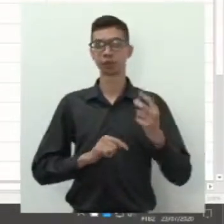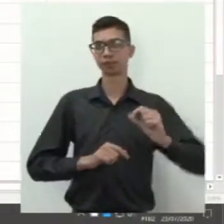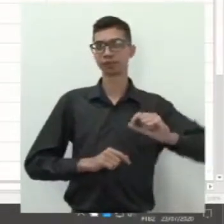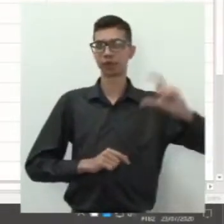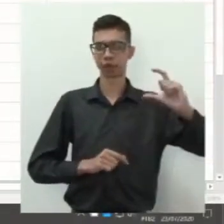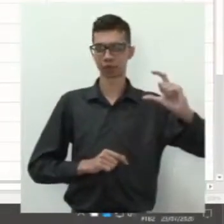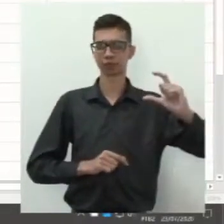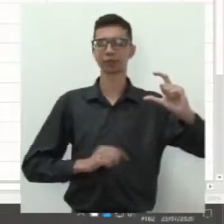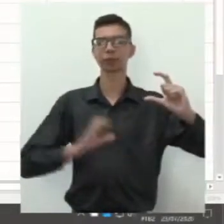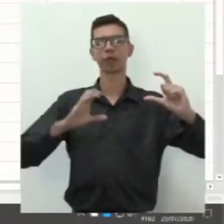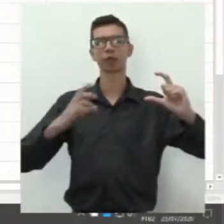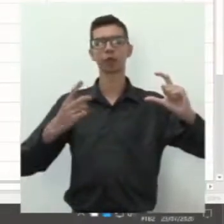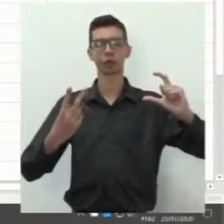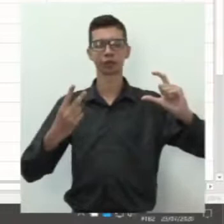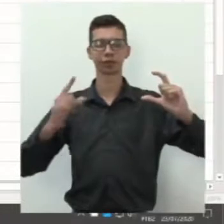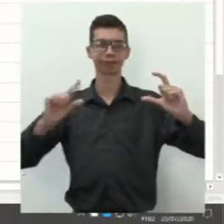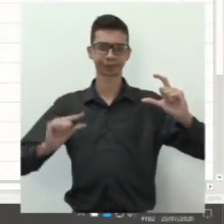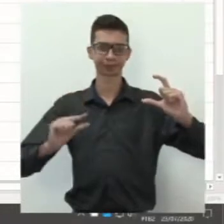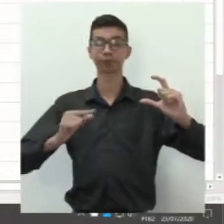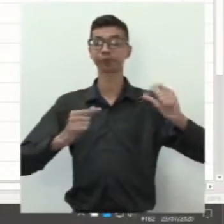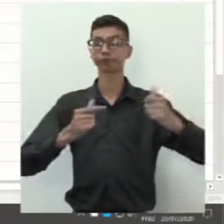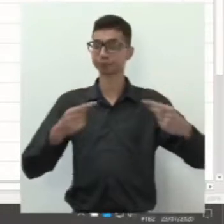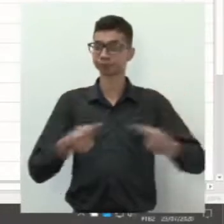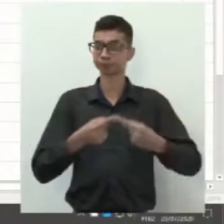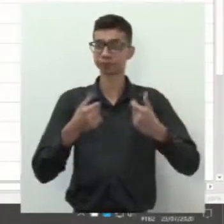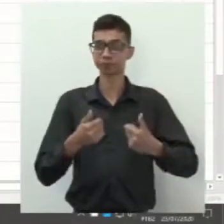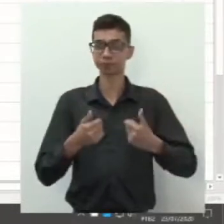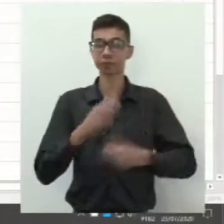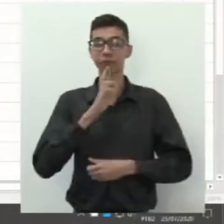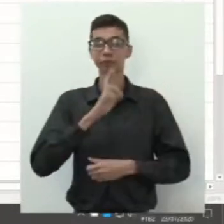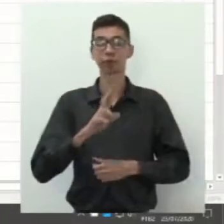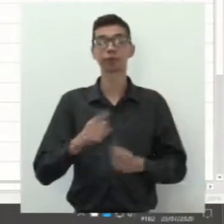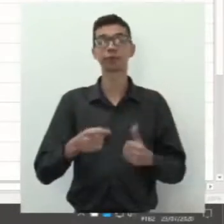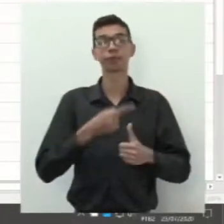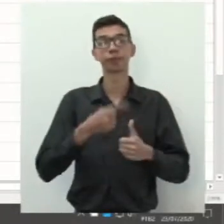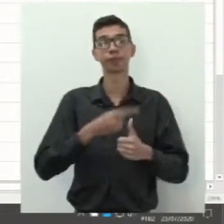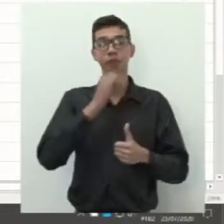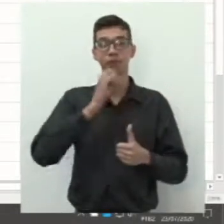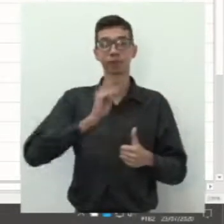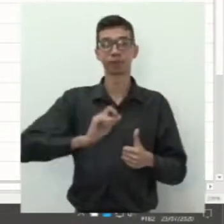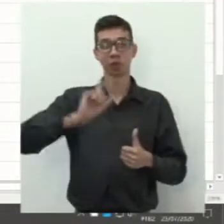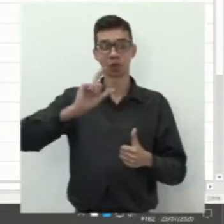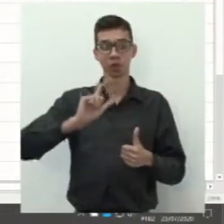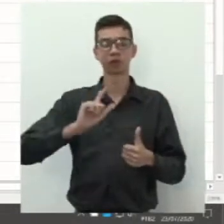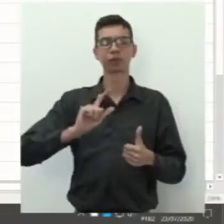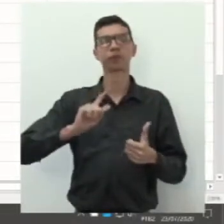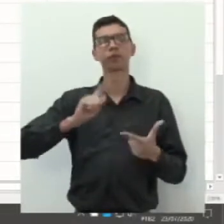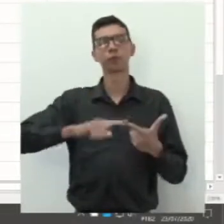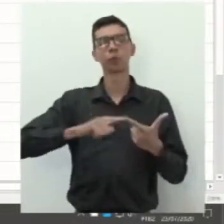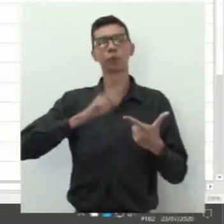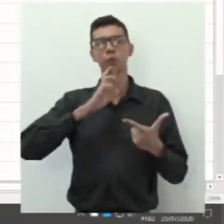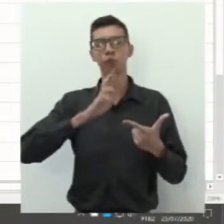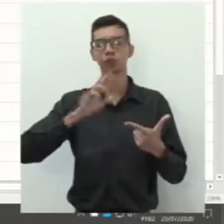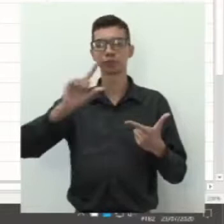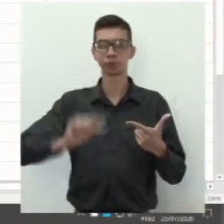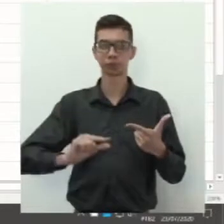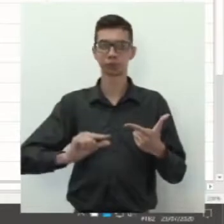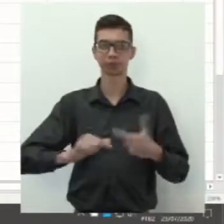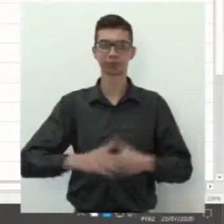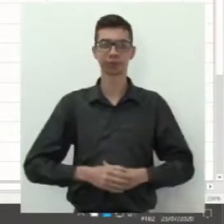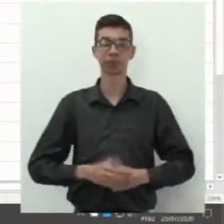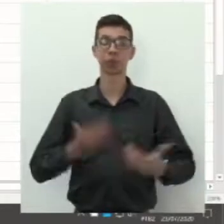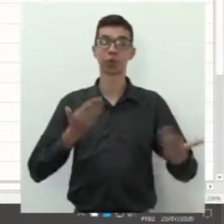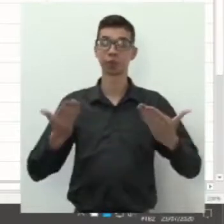orçamento. Então, a primeira resposta é se for maior, a segunda resposta é se for menor. No caso aqui, como foi menor dentro